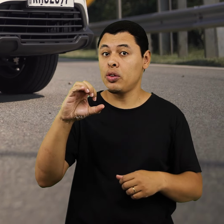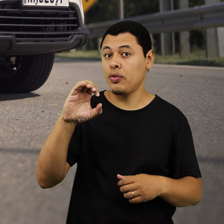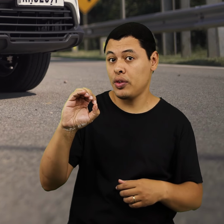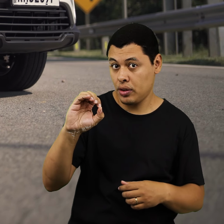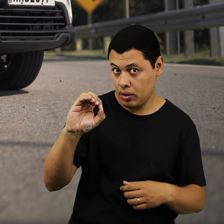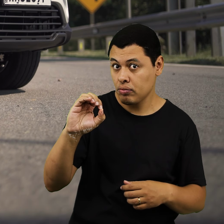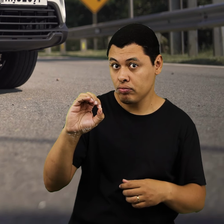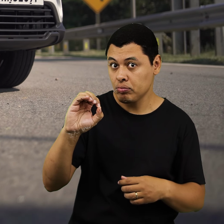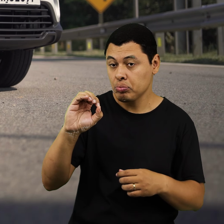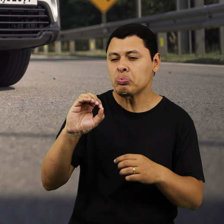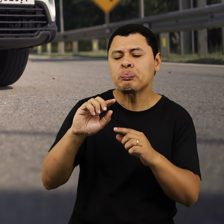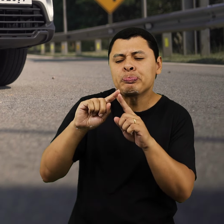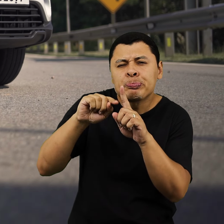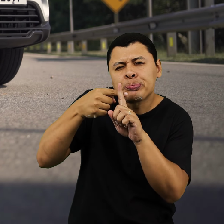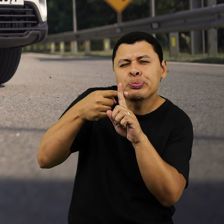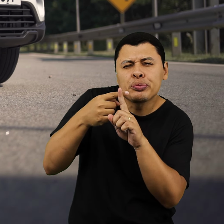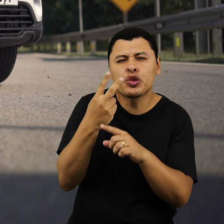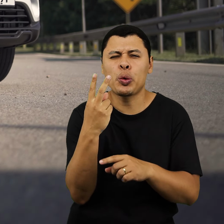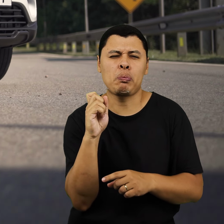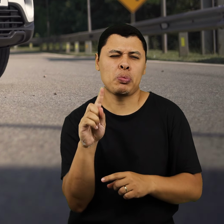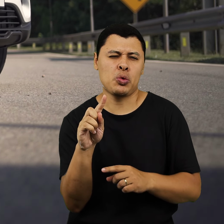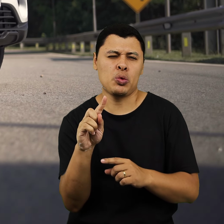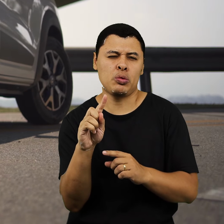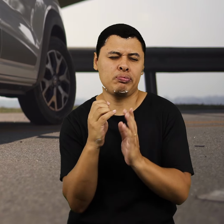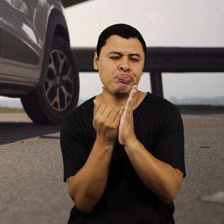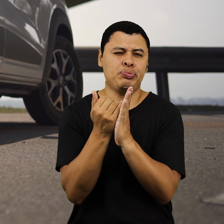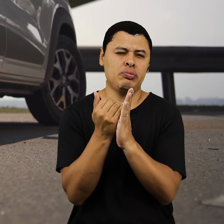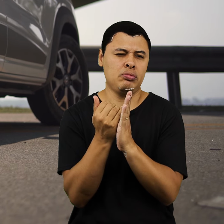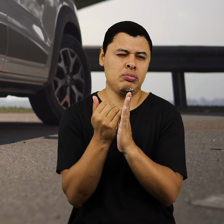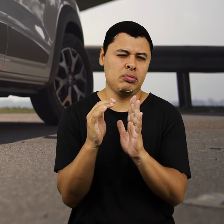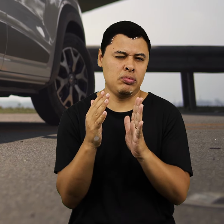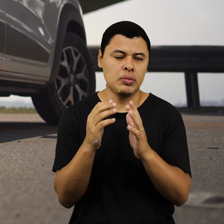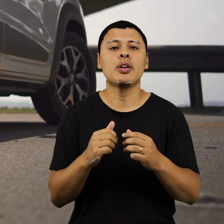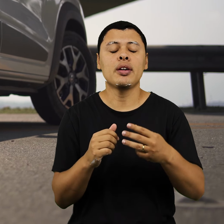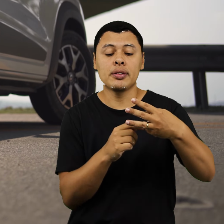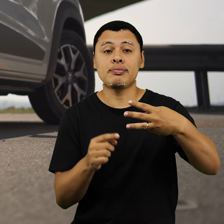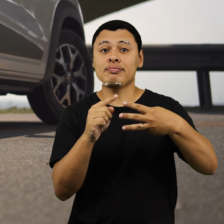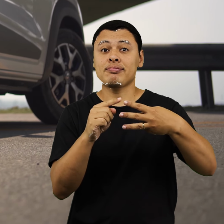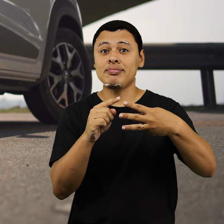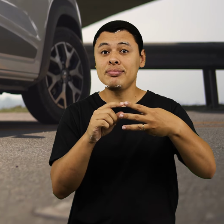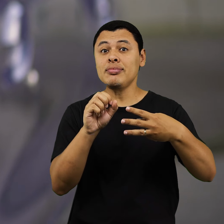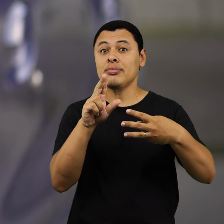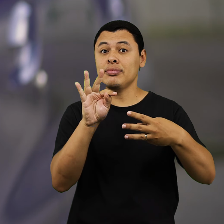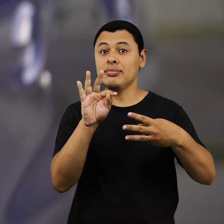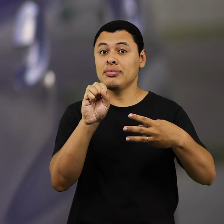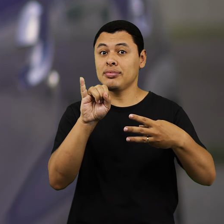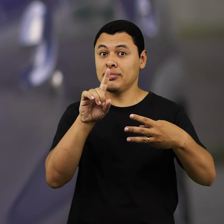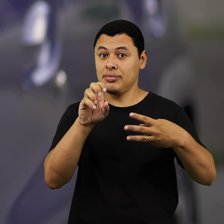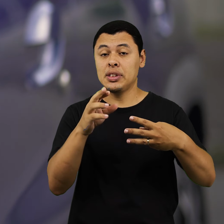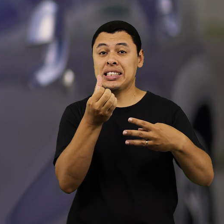64.190. Então ele teve um acréscimo de mais uns R$ 2.000 em relação à fase anterior. E por fim a gente tem a Outsider por R$